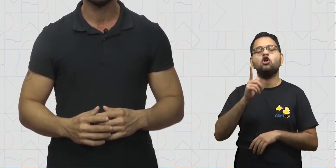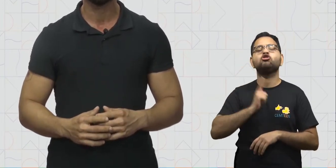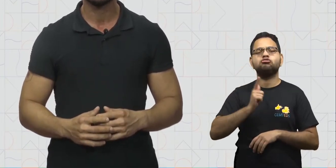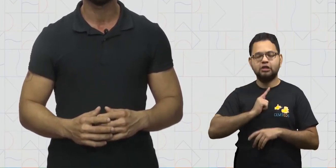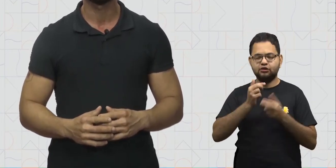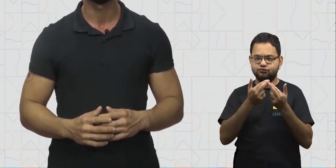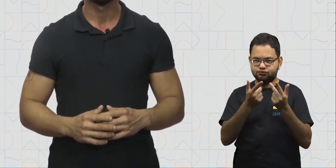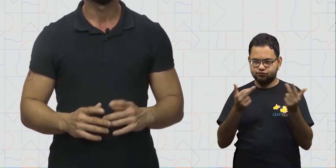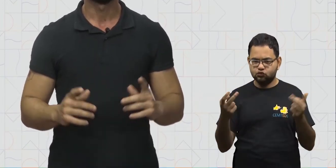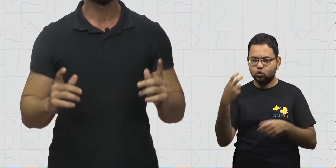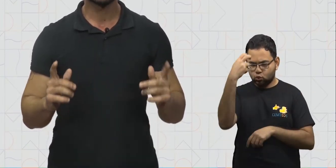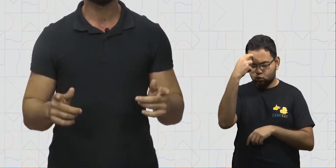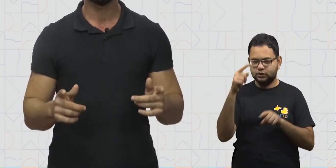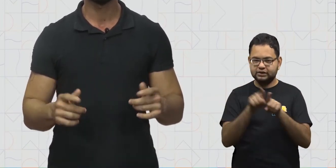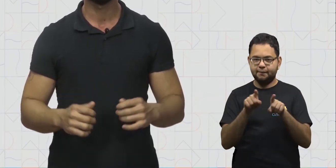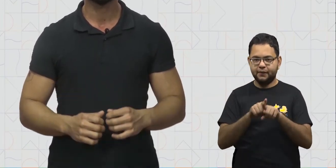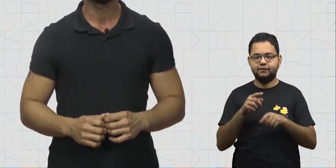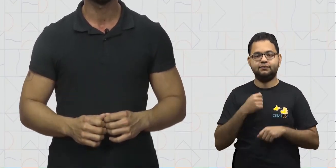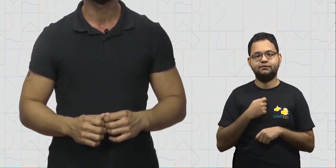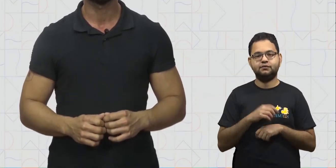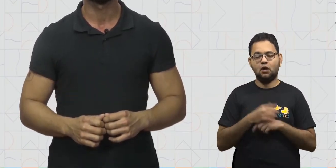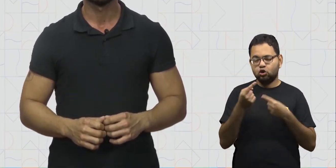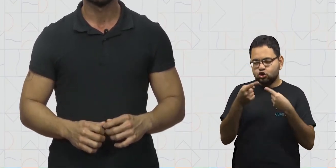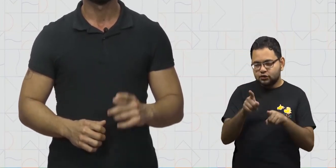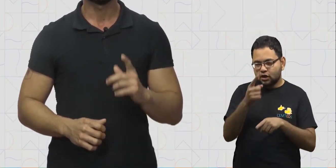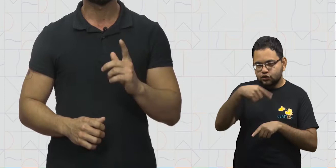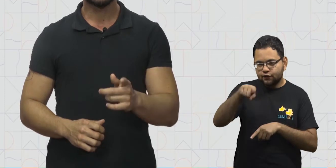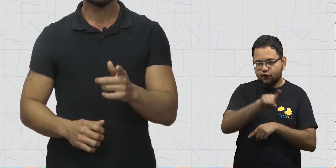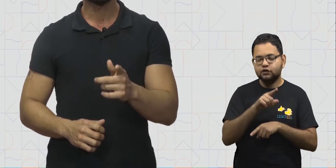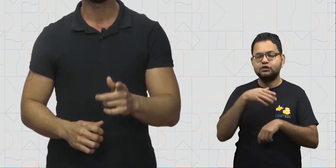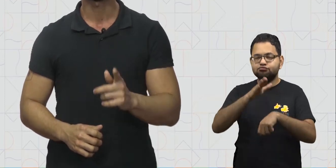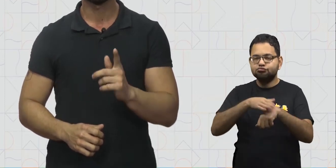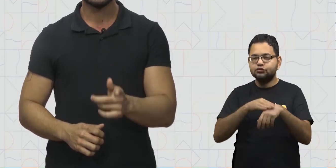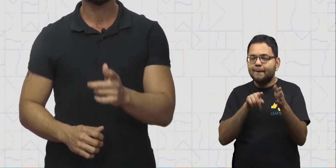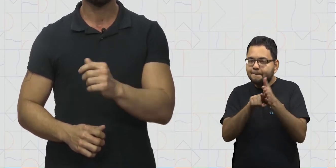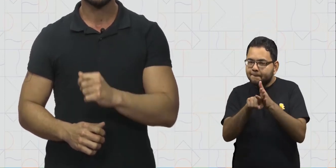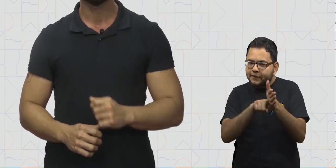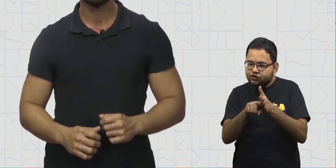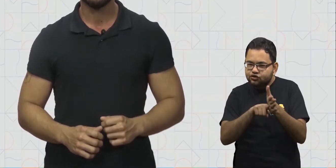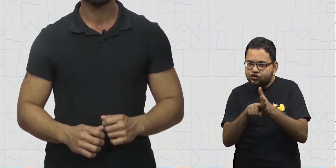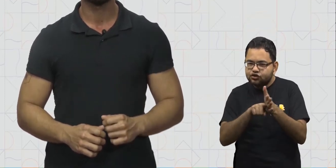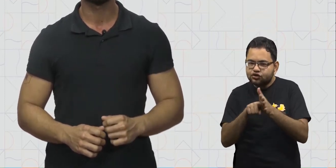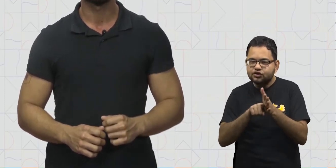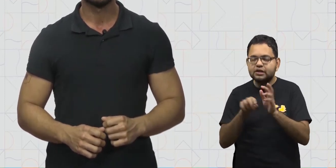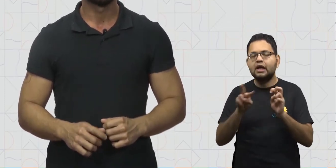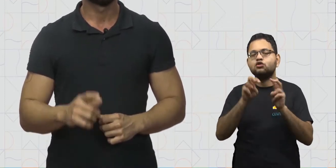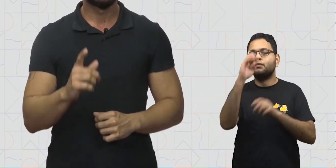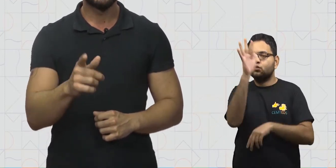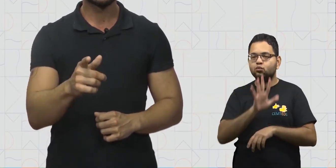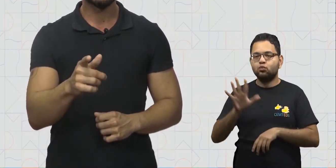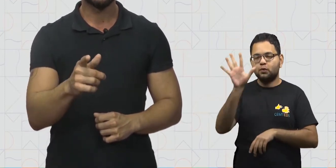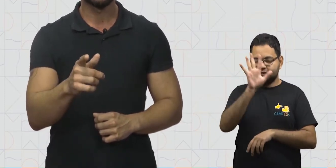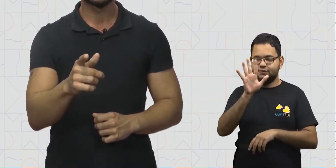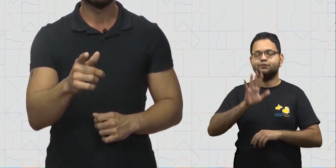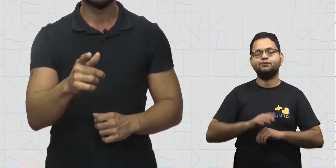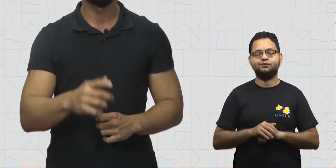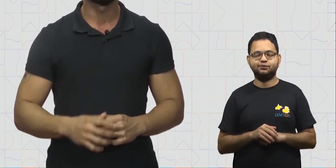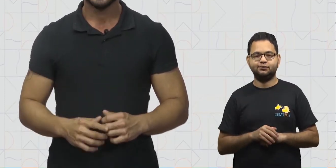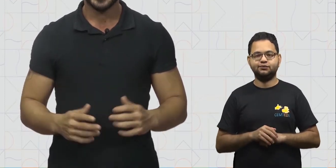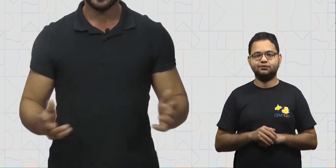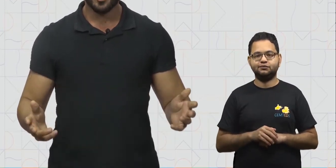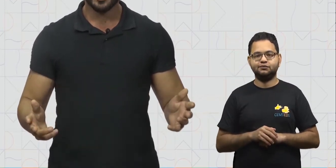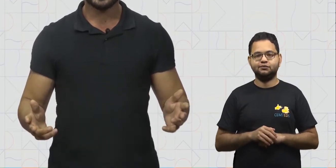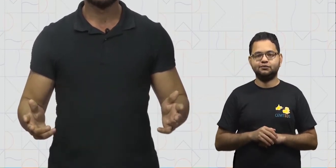sua diversidade. Um desafio que faça você. Pesquise e conheça mais o seu país. Depois você me conta, tá